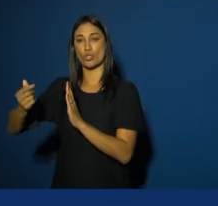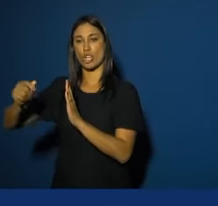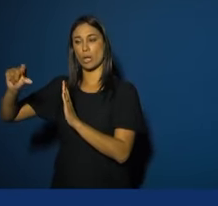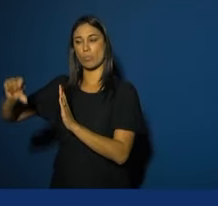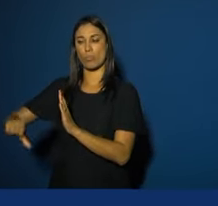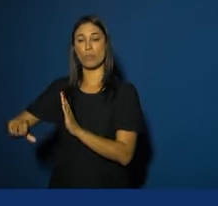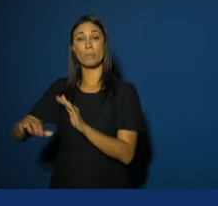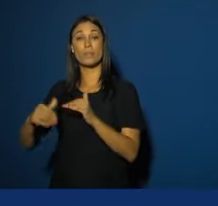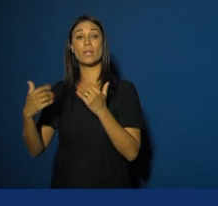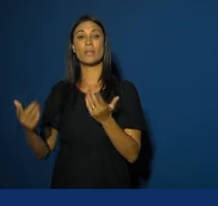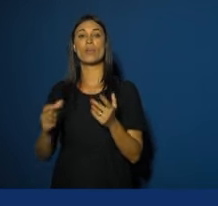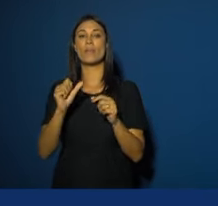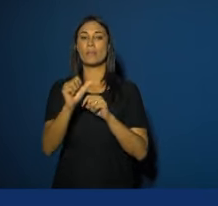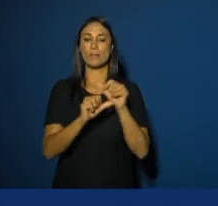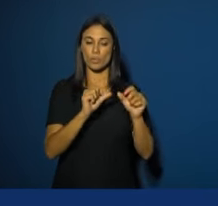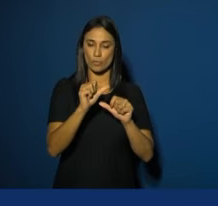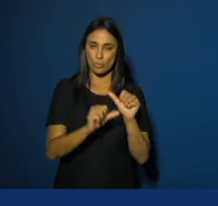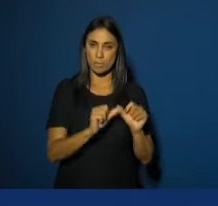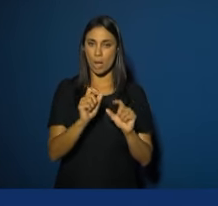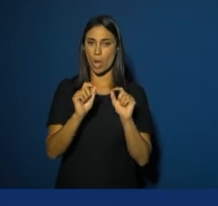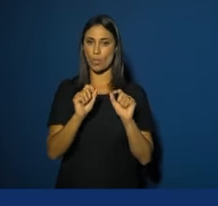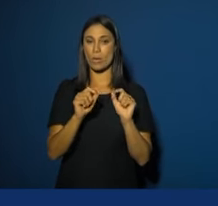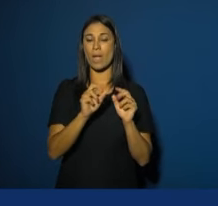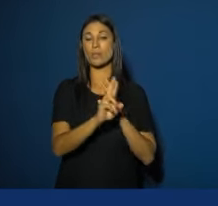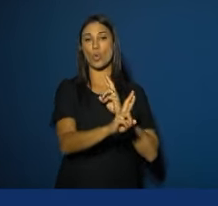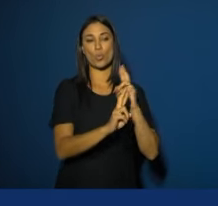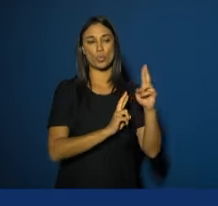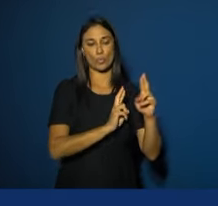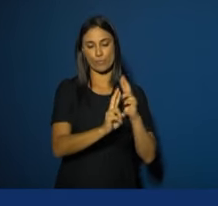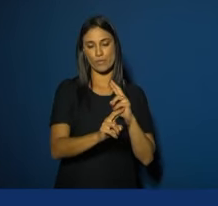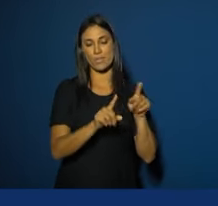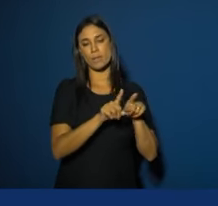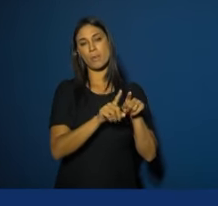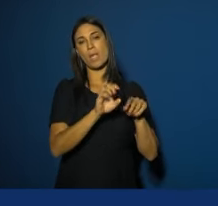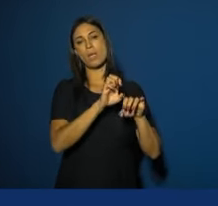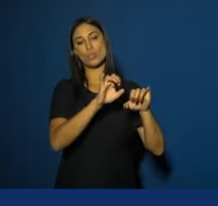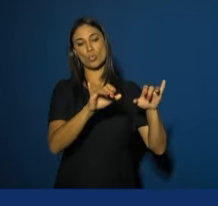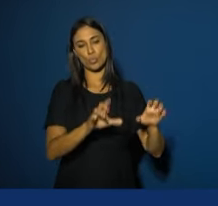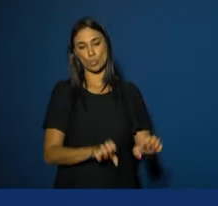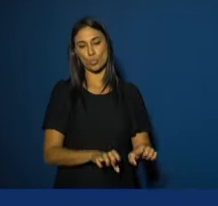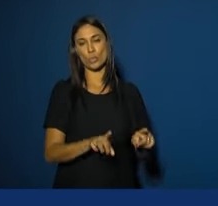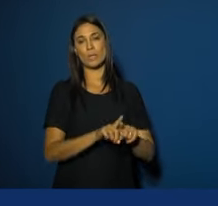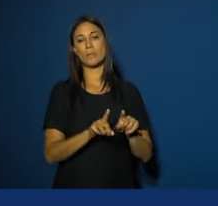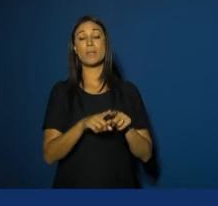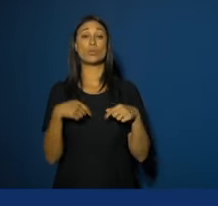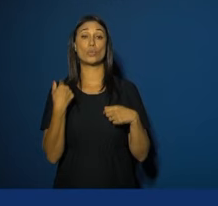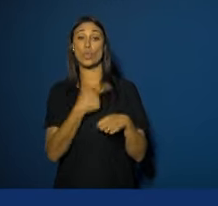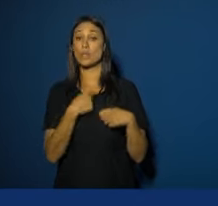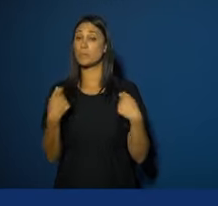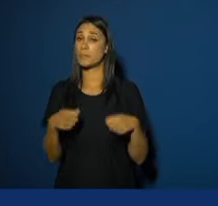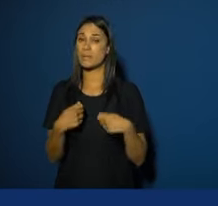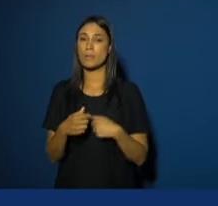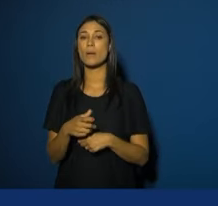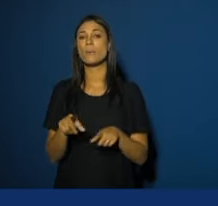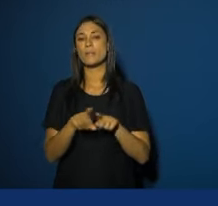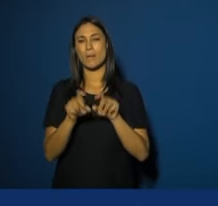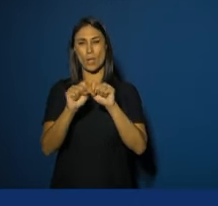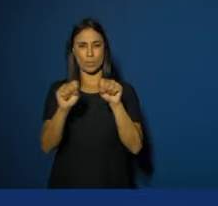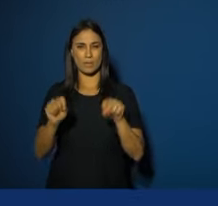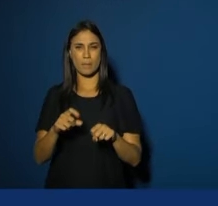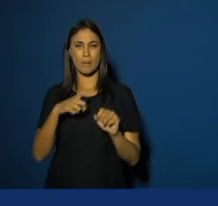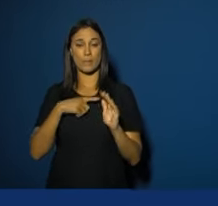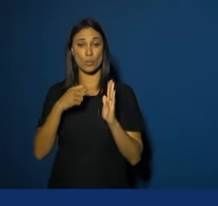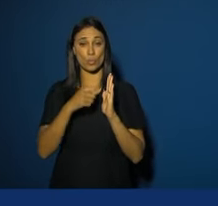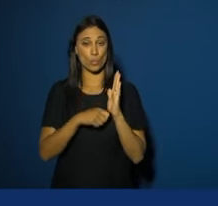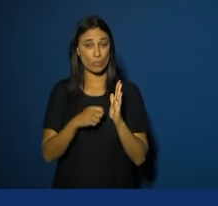isso formará o sistema da da da das rodovias da infraestrutura e obviamente nós precisamos e o sistema os